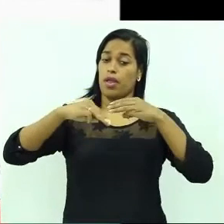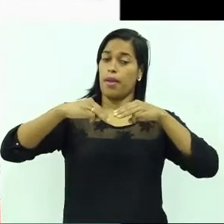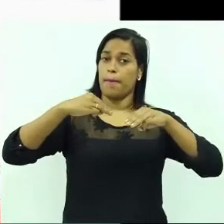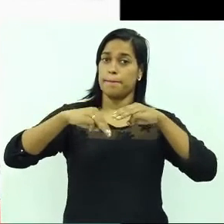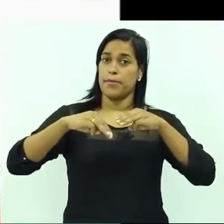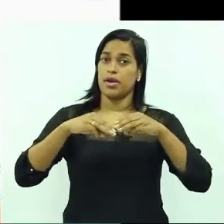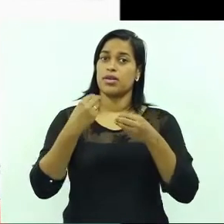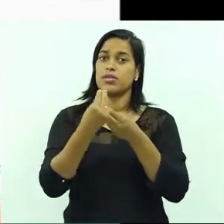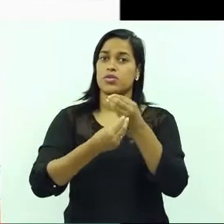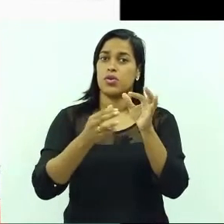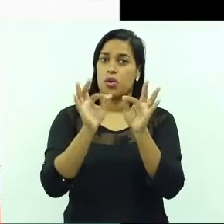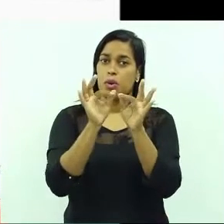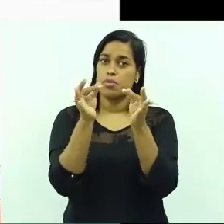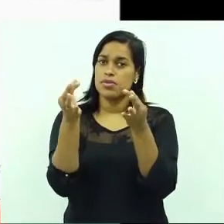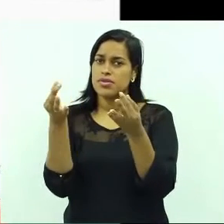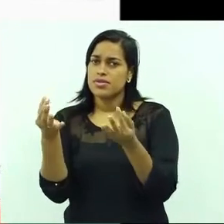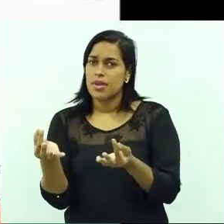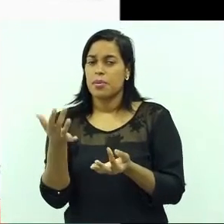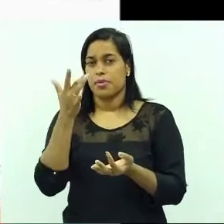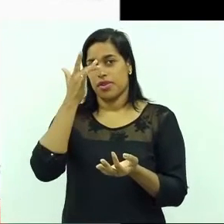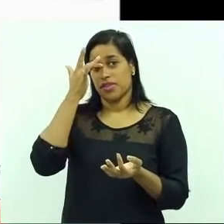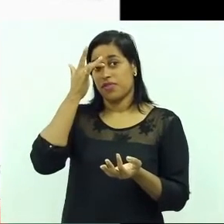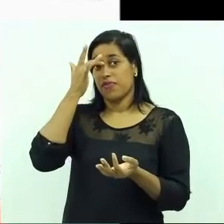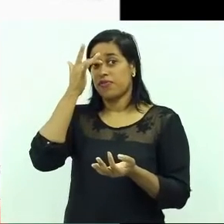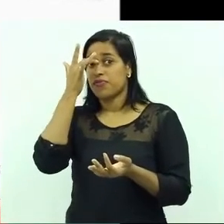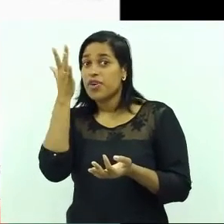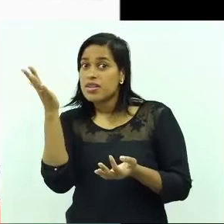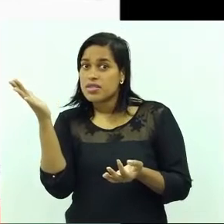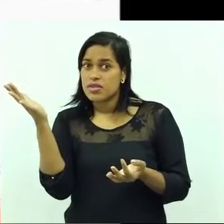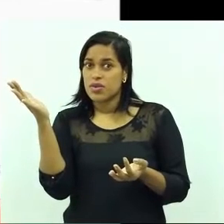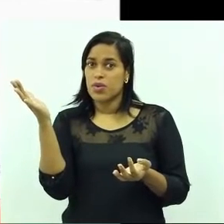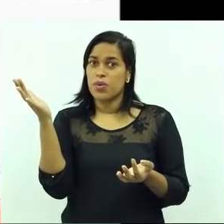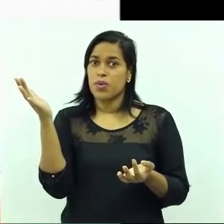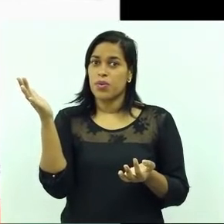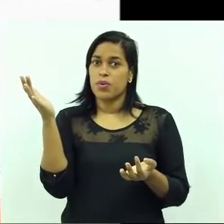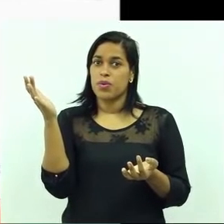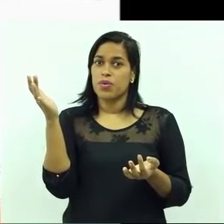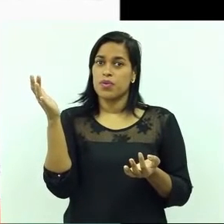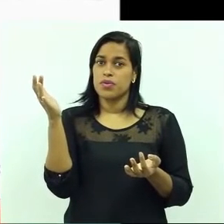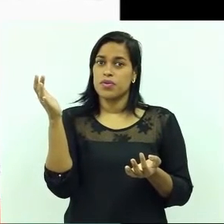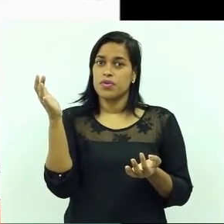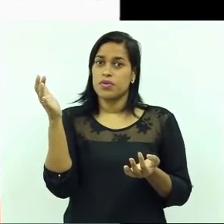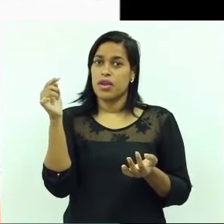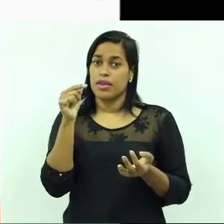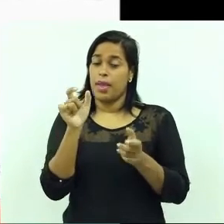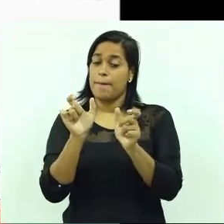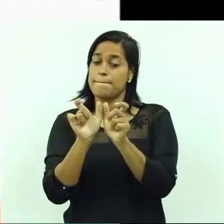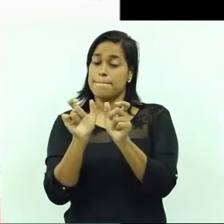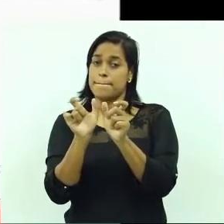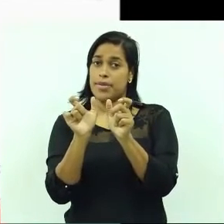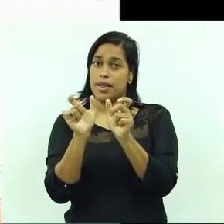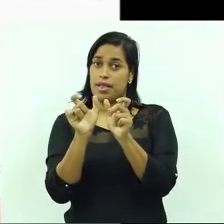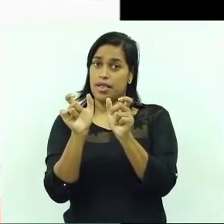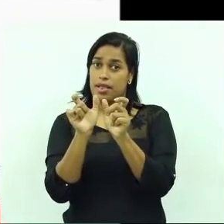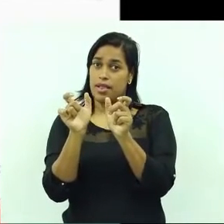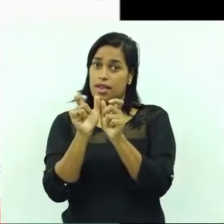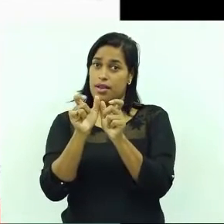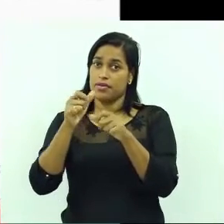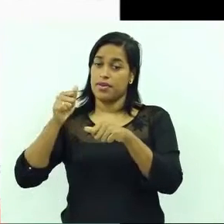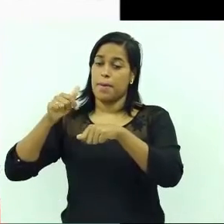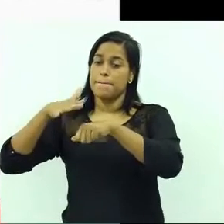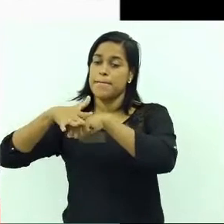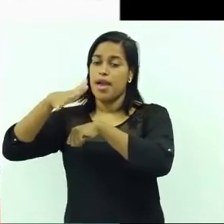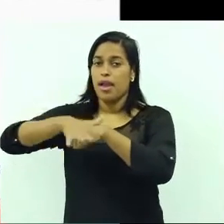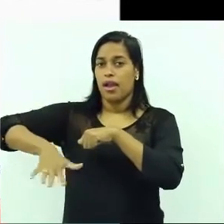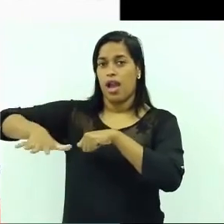junção simples e fácil do substantivo market, em inglês, que significa